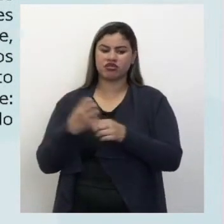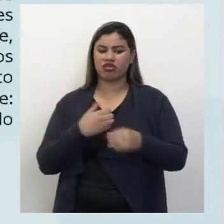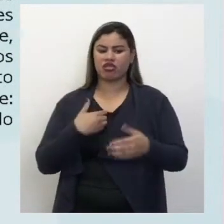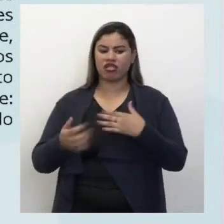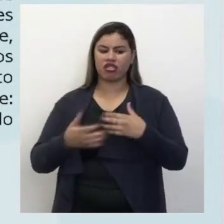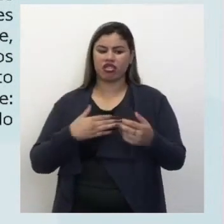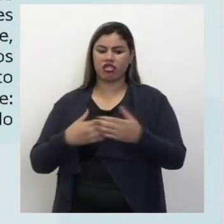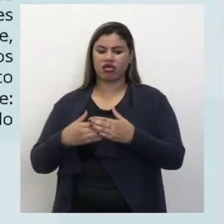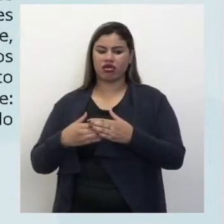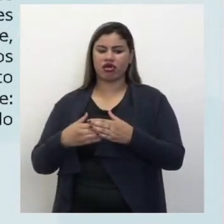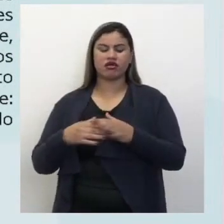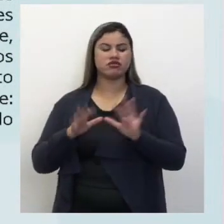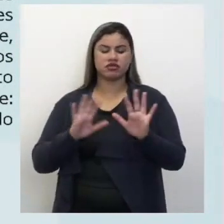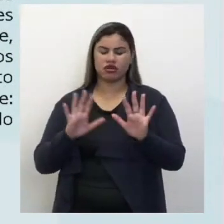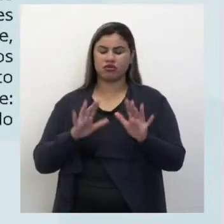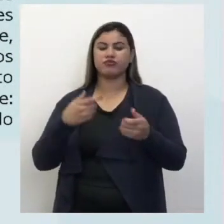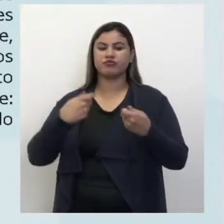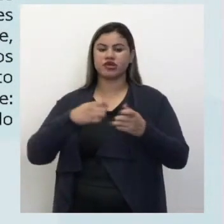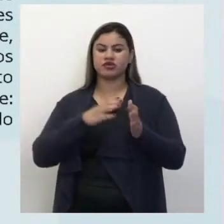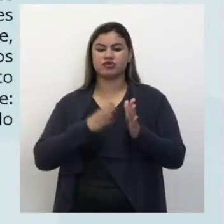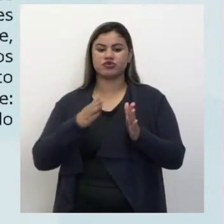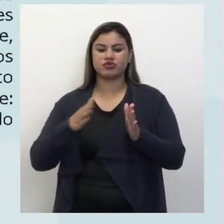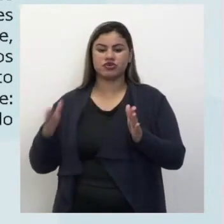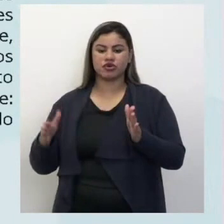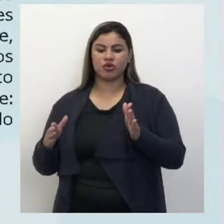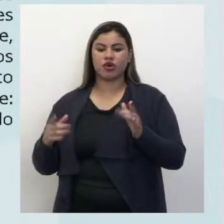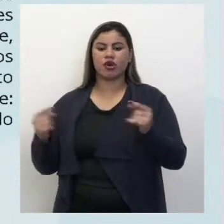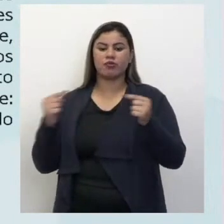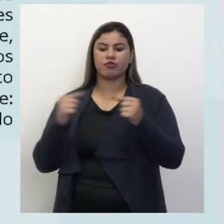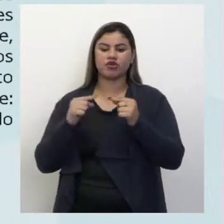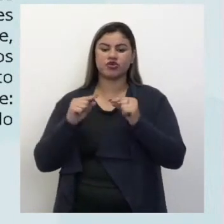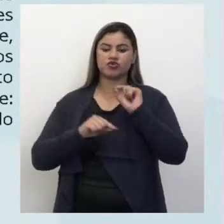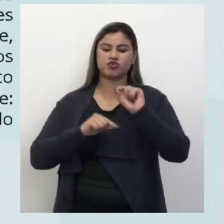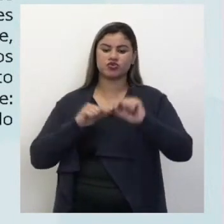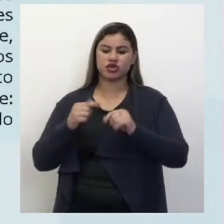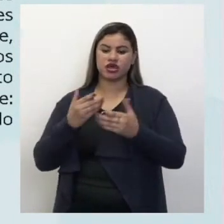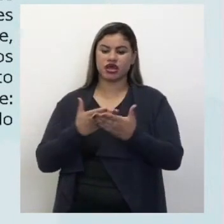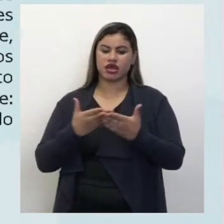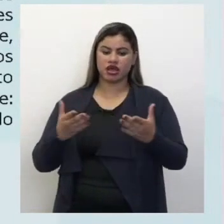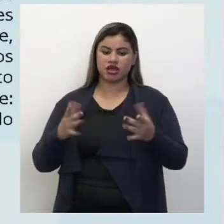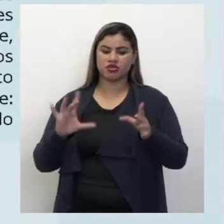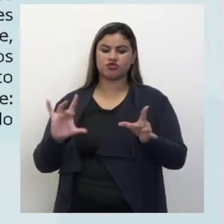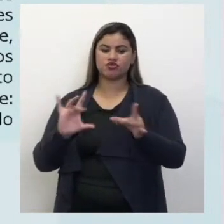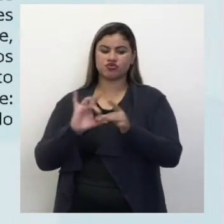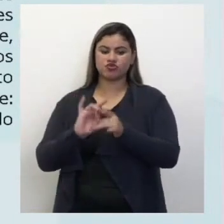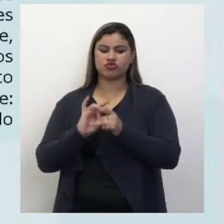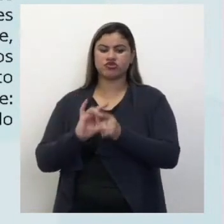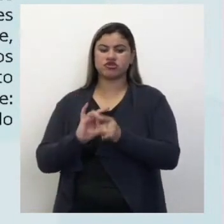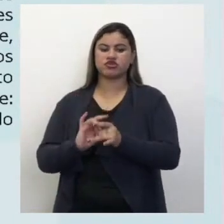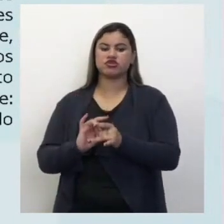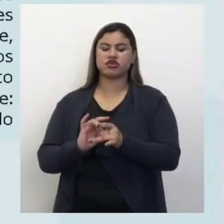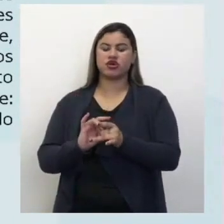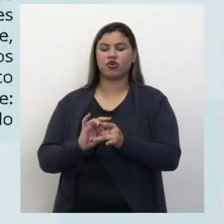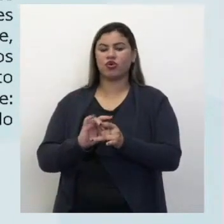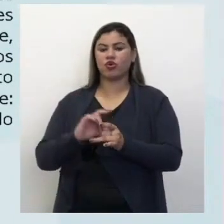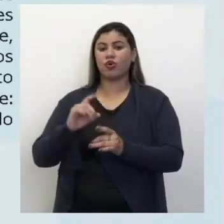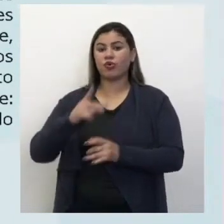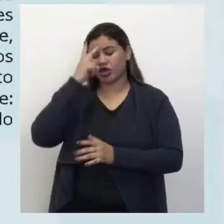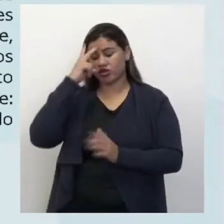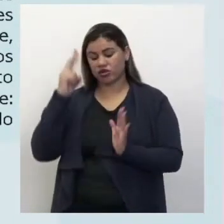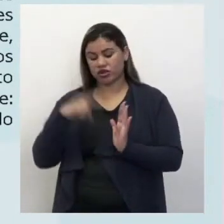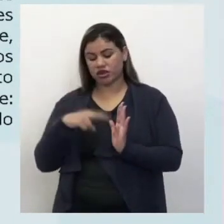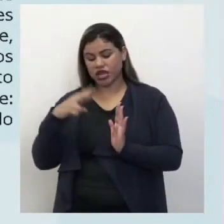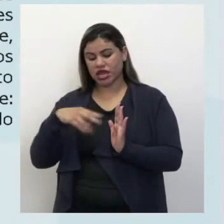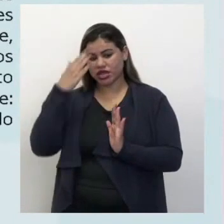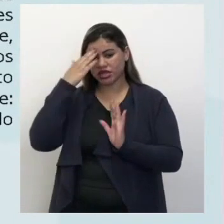aleatória de sentenças, mas sim de uma organização de modo que elas encadeadas, ligadas, produzam sentido para o